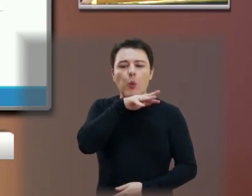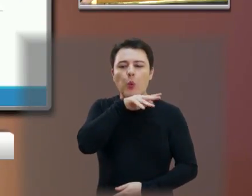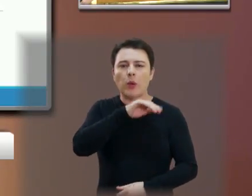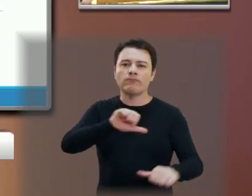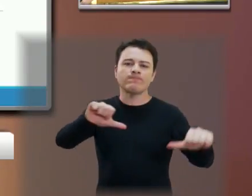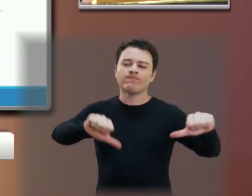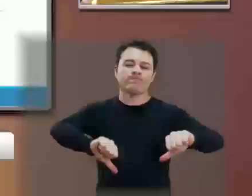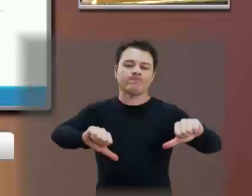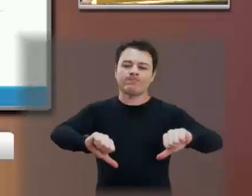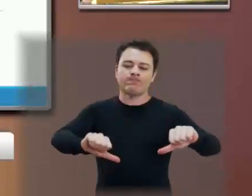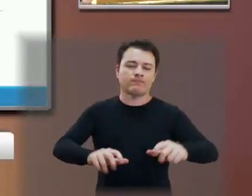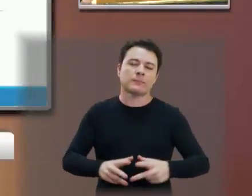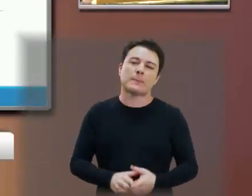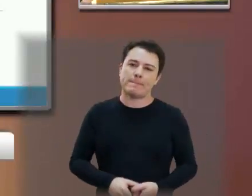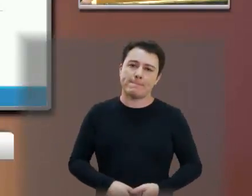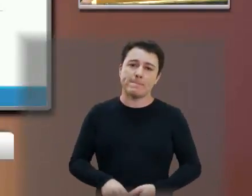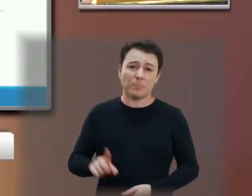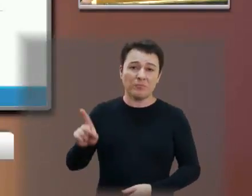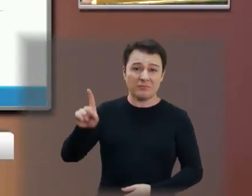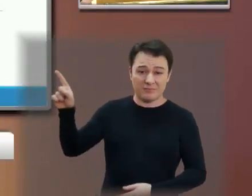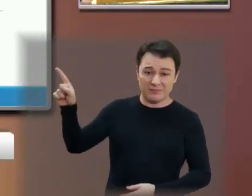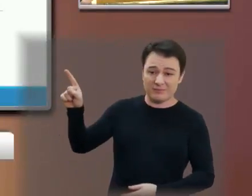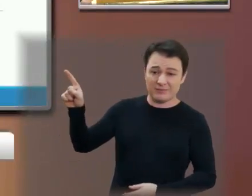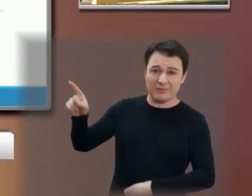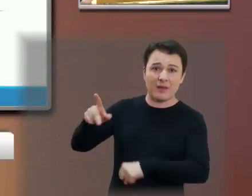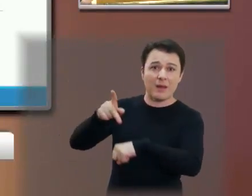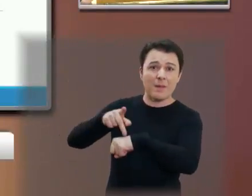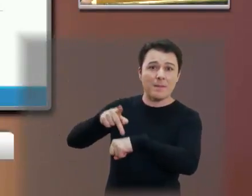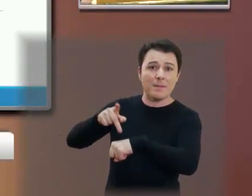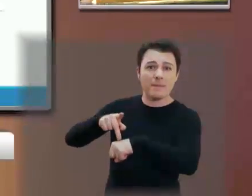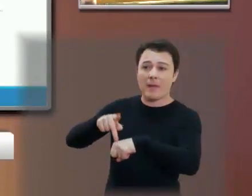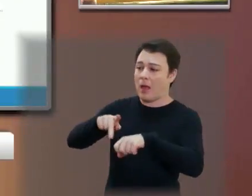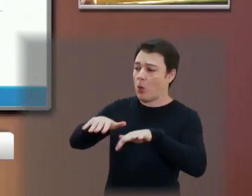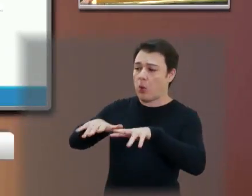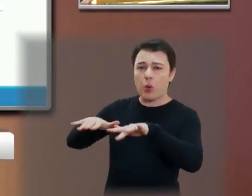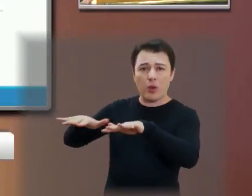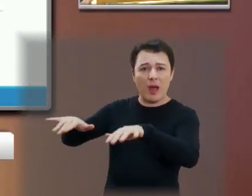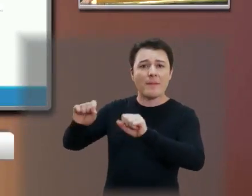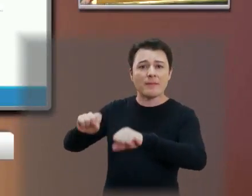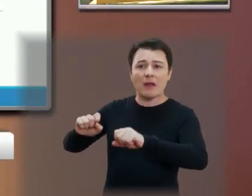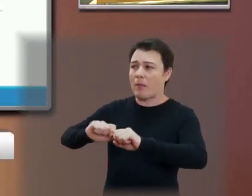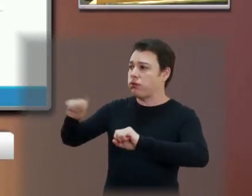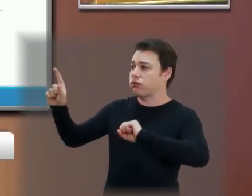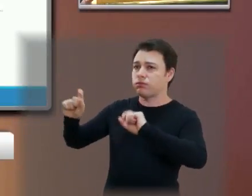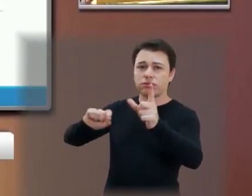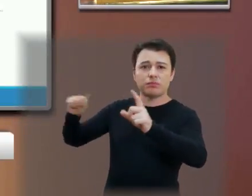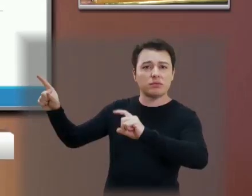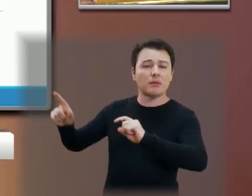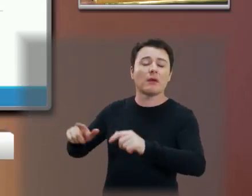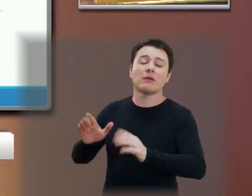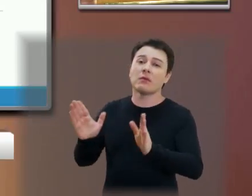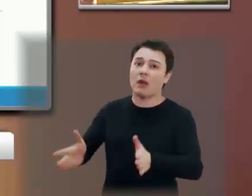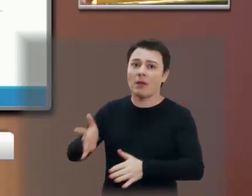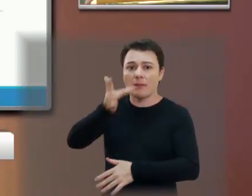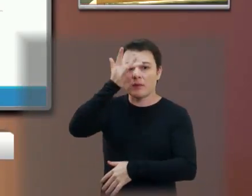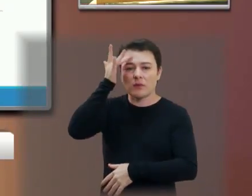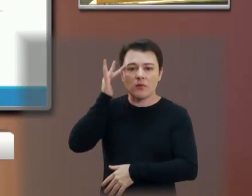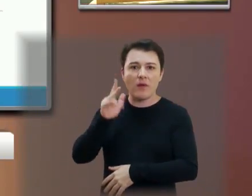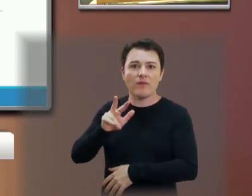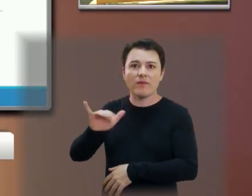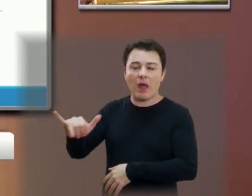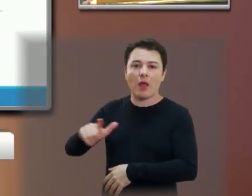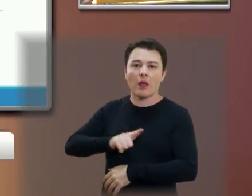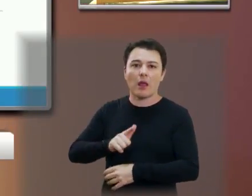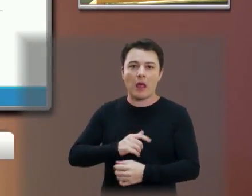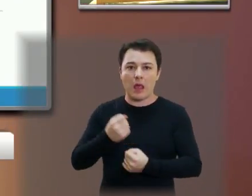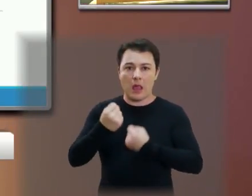E lá nesse local lá, como as pedras estão soltas, já falaram que já... Os munícipes, né? Você sai da sua casa, passa